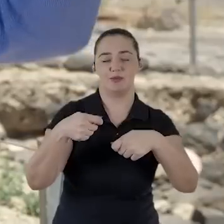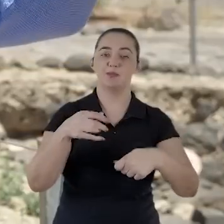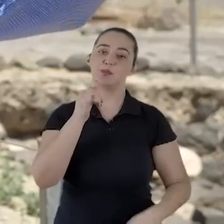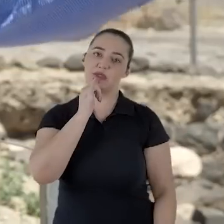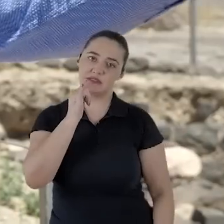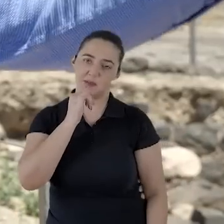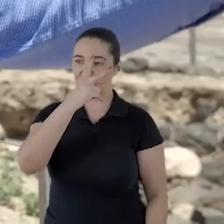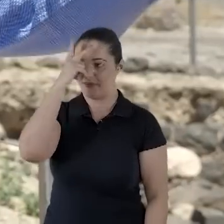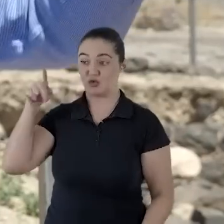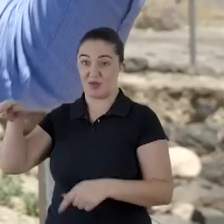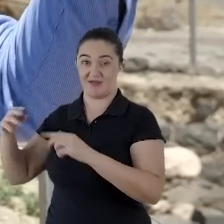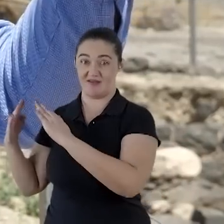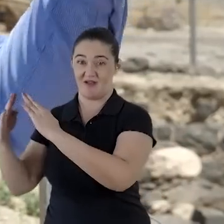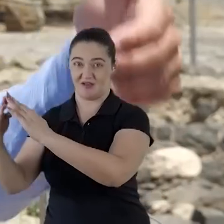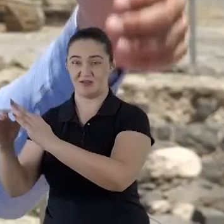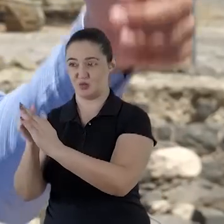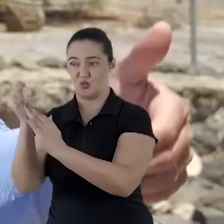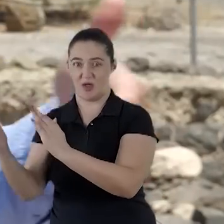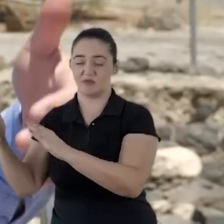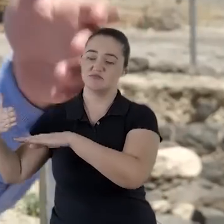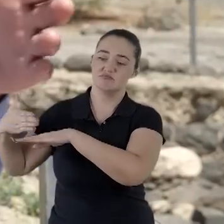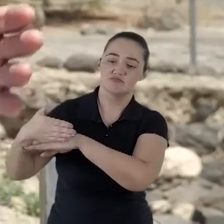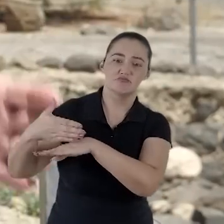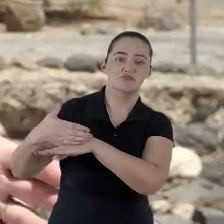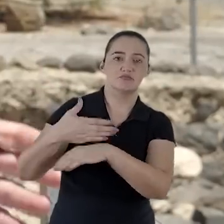uma pessoa da vila vem à cidade,